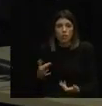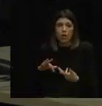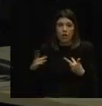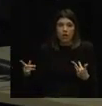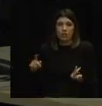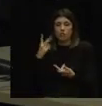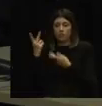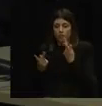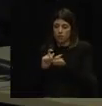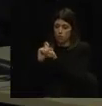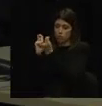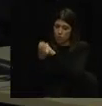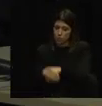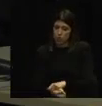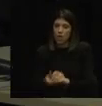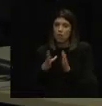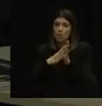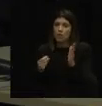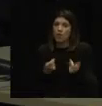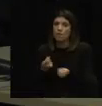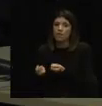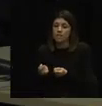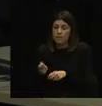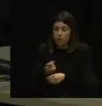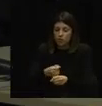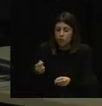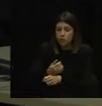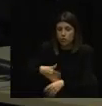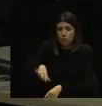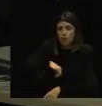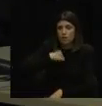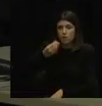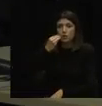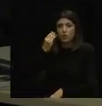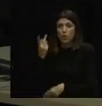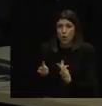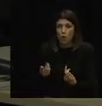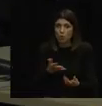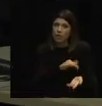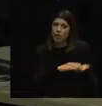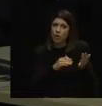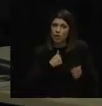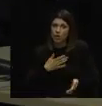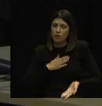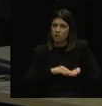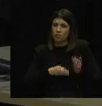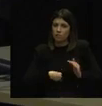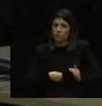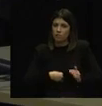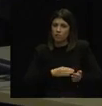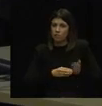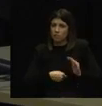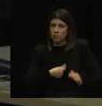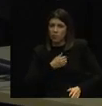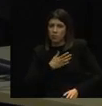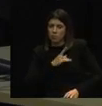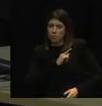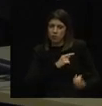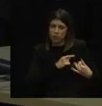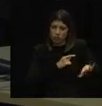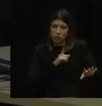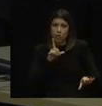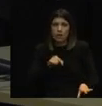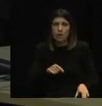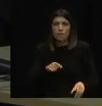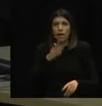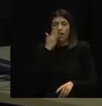fazer uma reavaliação séria do modelo de manutenção dos espaços verdes. E é fundamental investir na escola de jardinagem enquanto principal